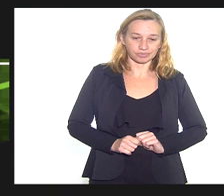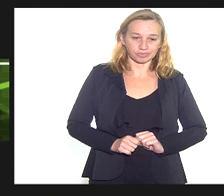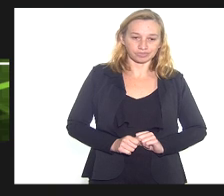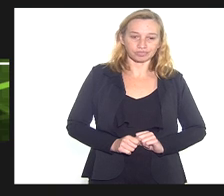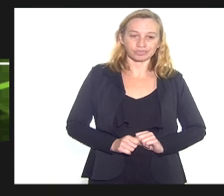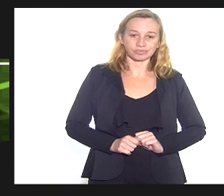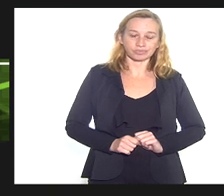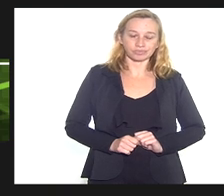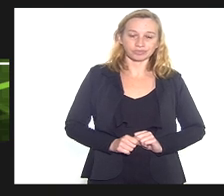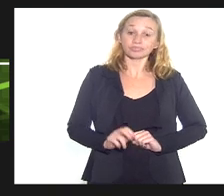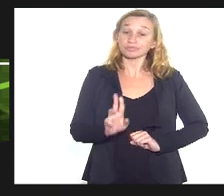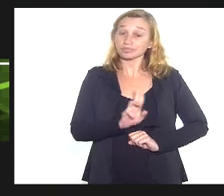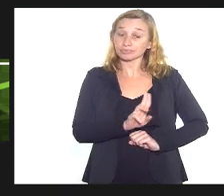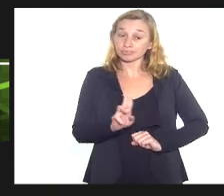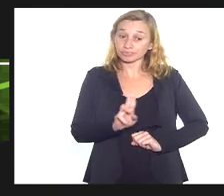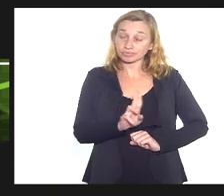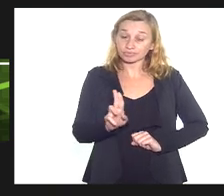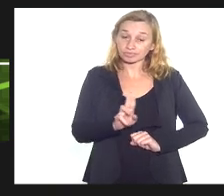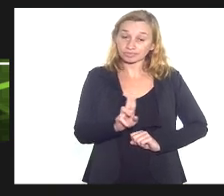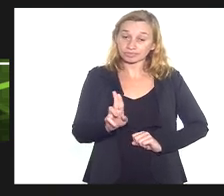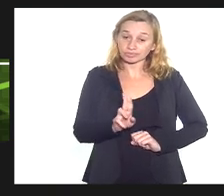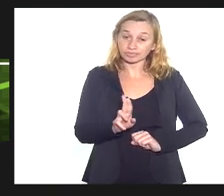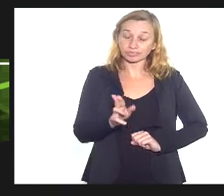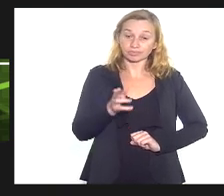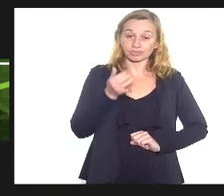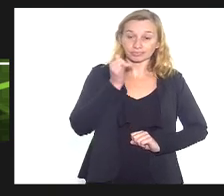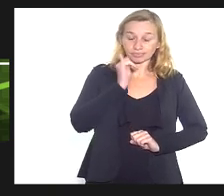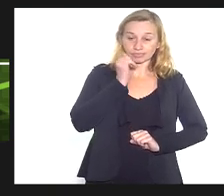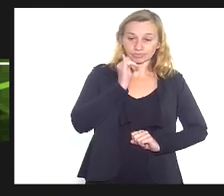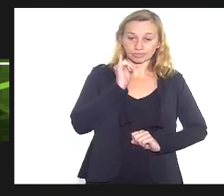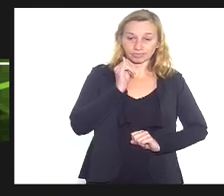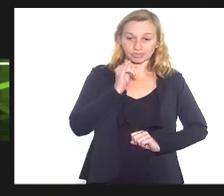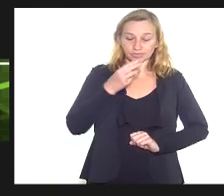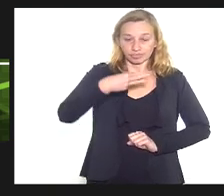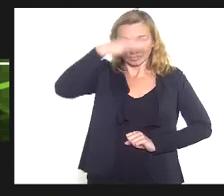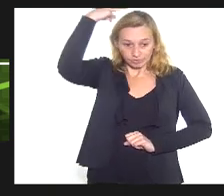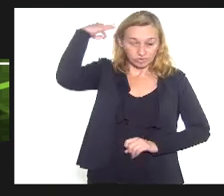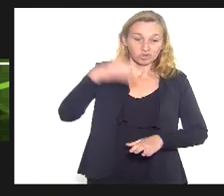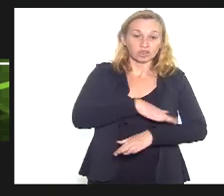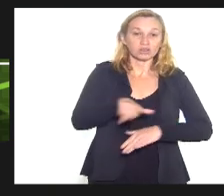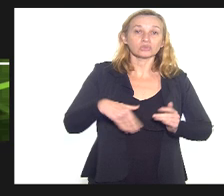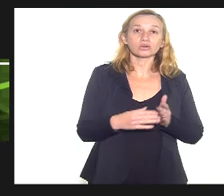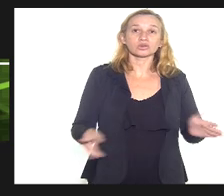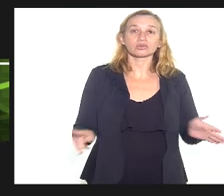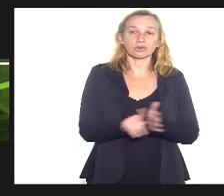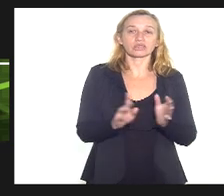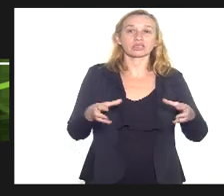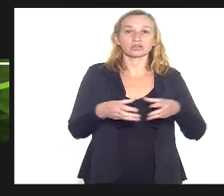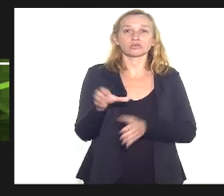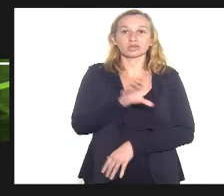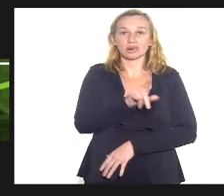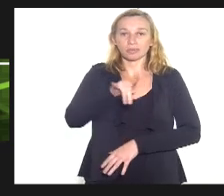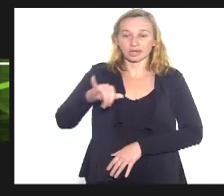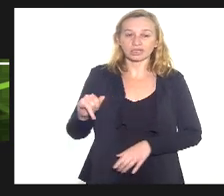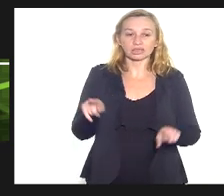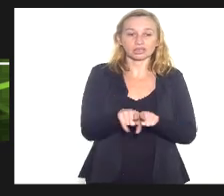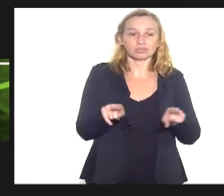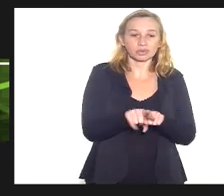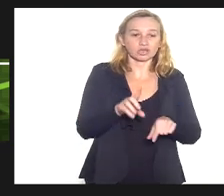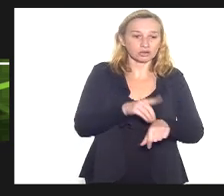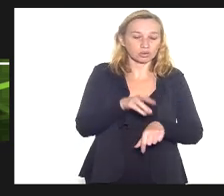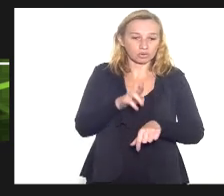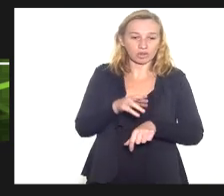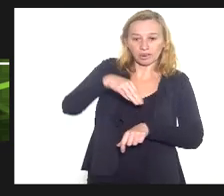Saúdo também, em nome do relator Márcio Pacheco, todos os demais membros dessa CPI. Saúdo também a doutora Magda, um